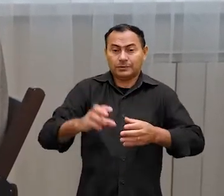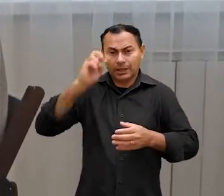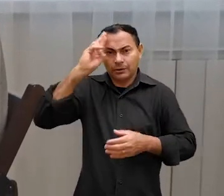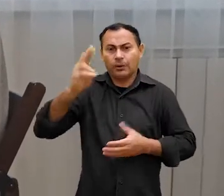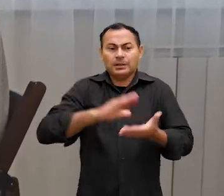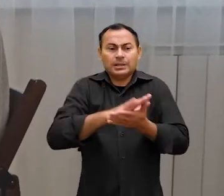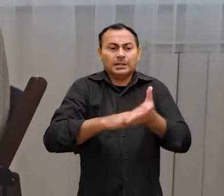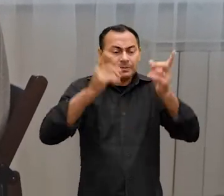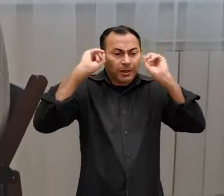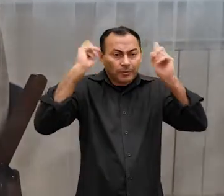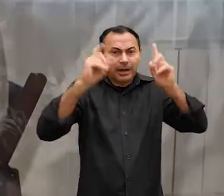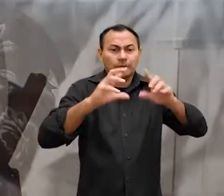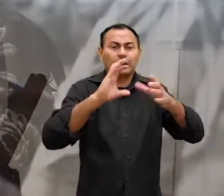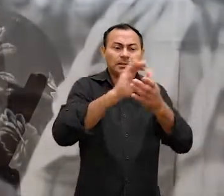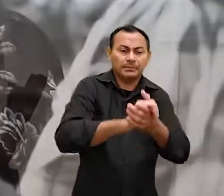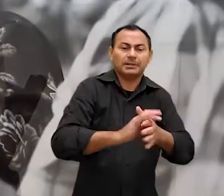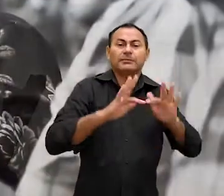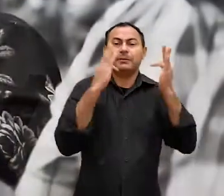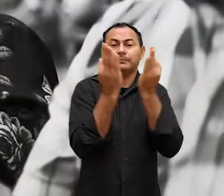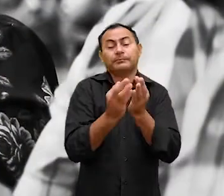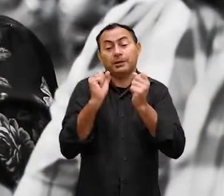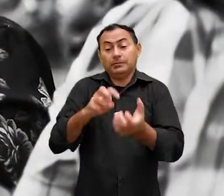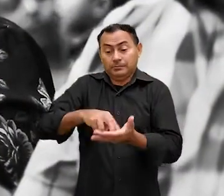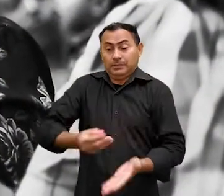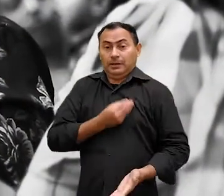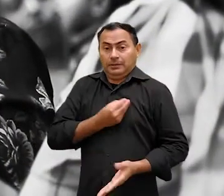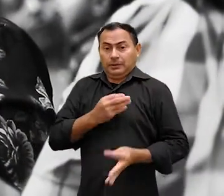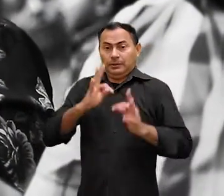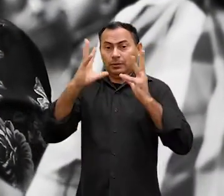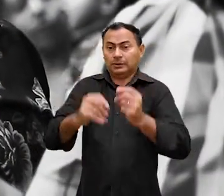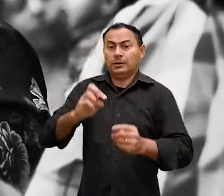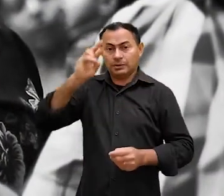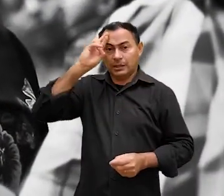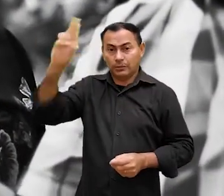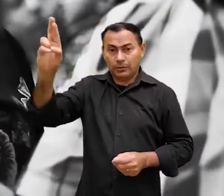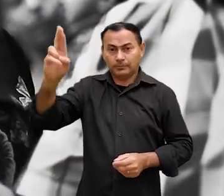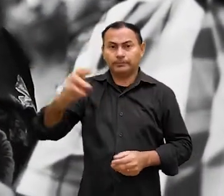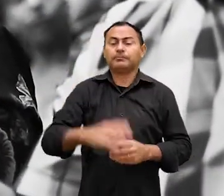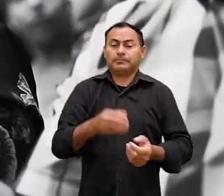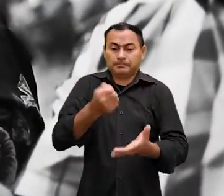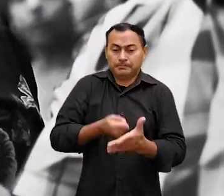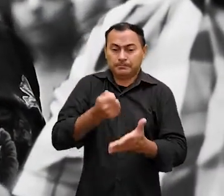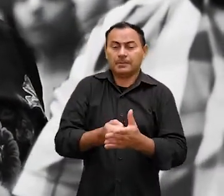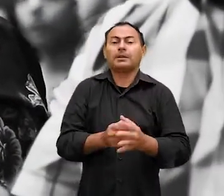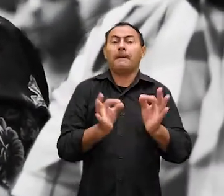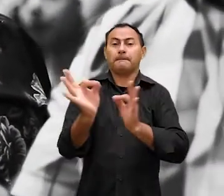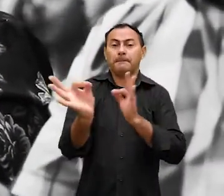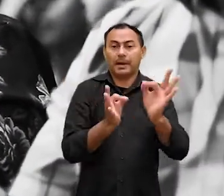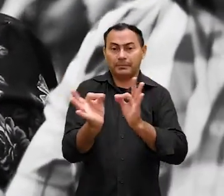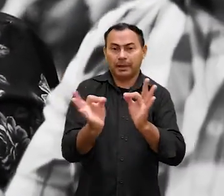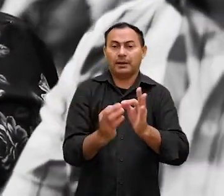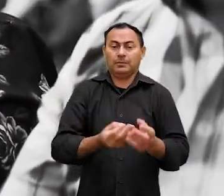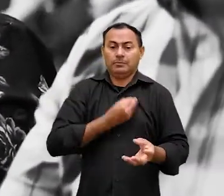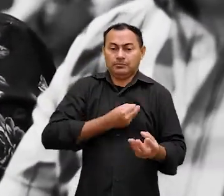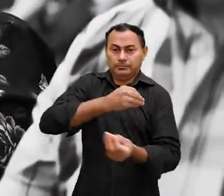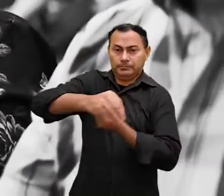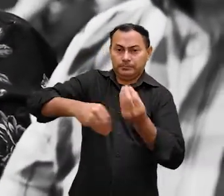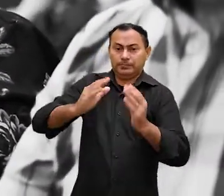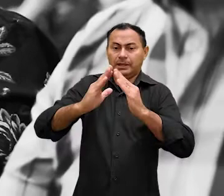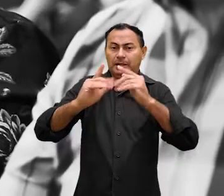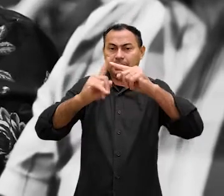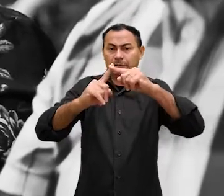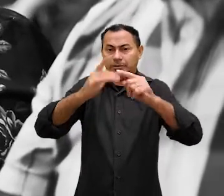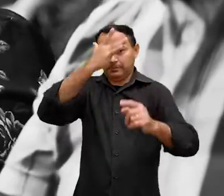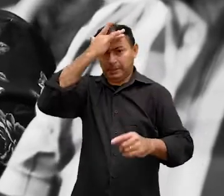e família e tudo mais. Ela pode dedicar sua vida totalmente ao Senhor, Deveríamos estar preparados para conviver na igreja